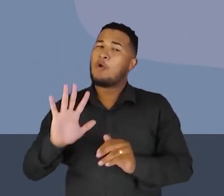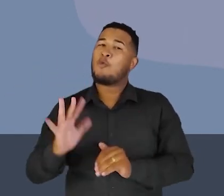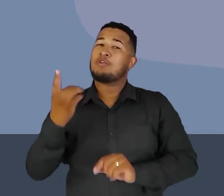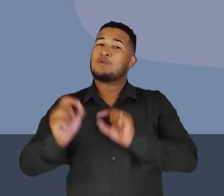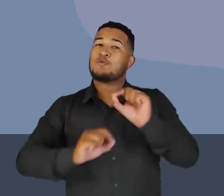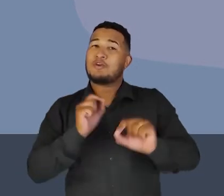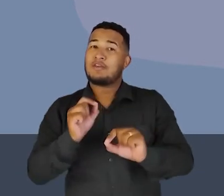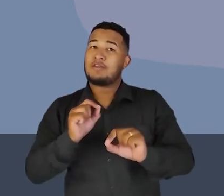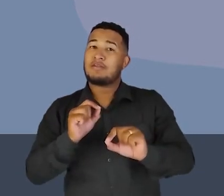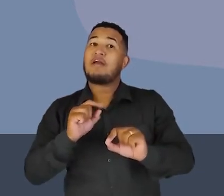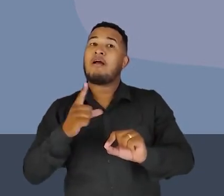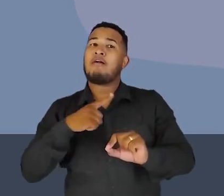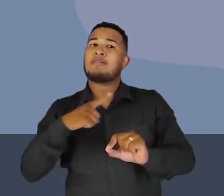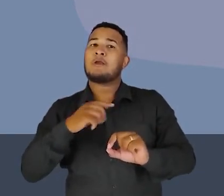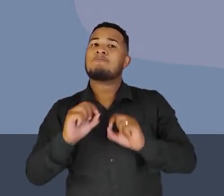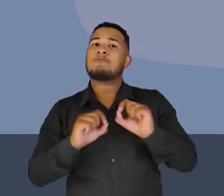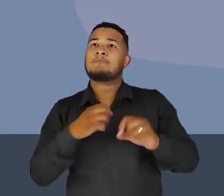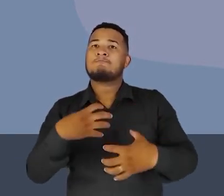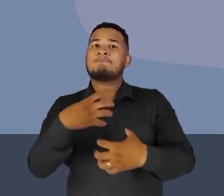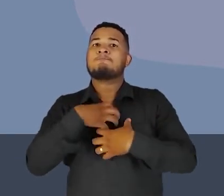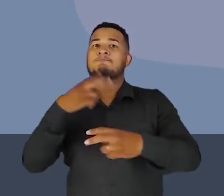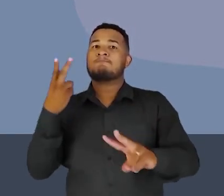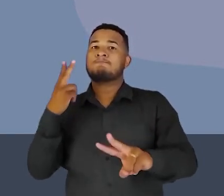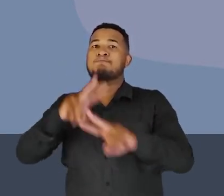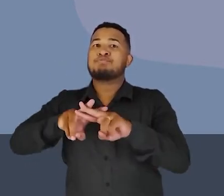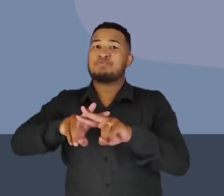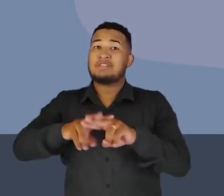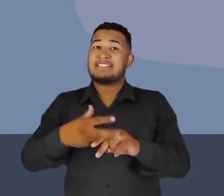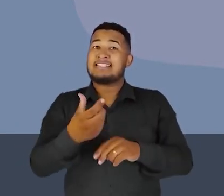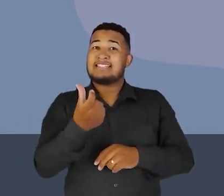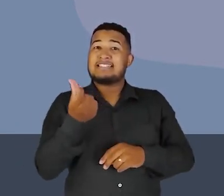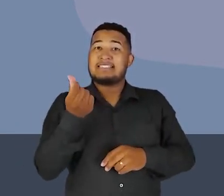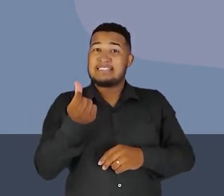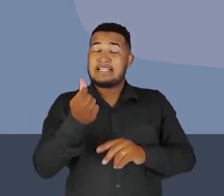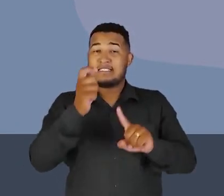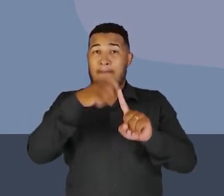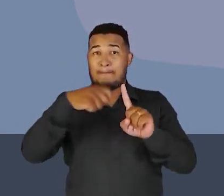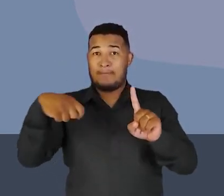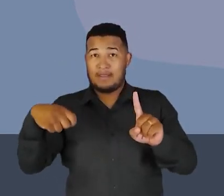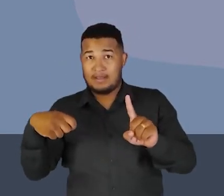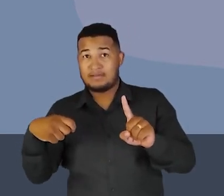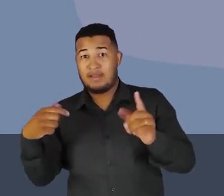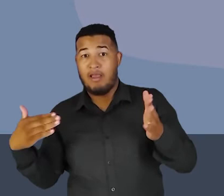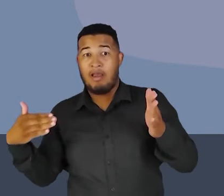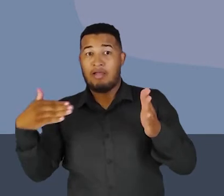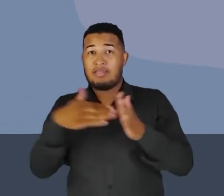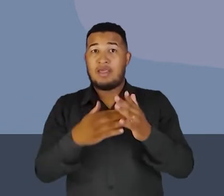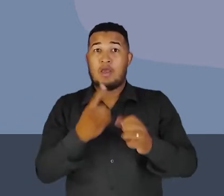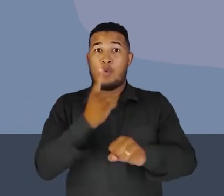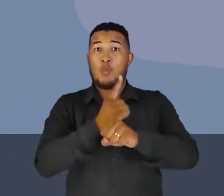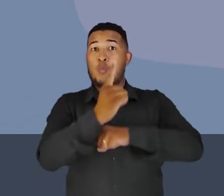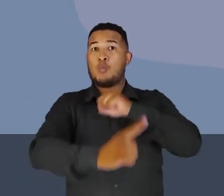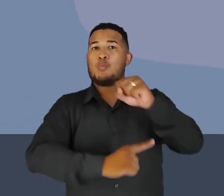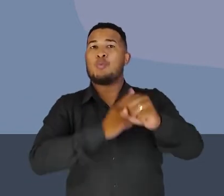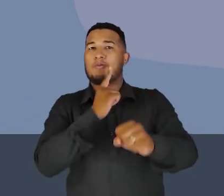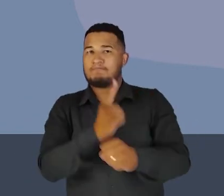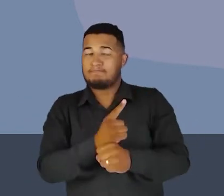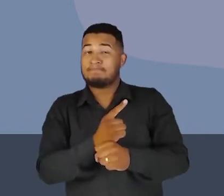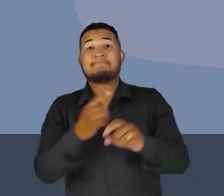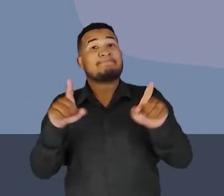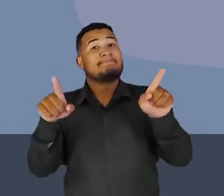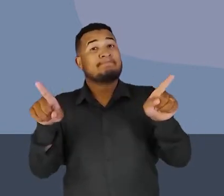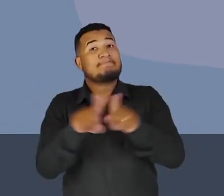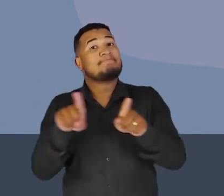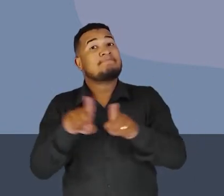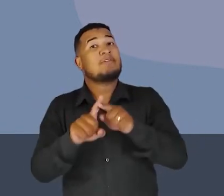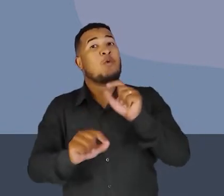acontece. Pena, reclusão de 6 meses a 1 ano e